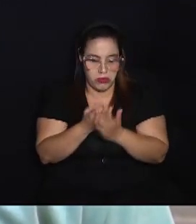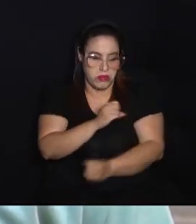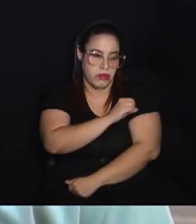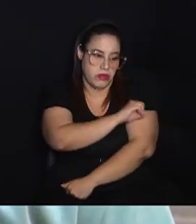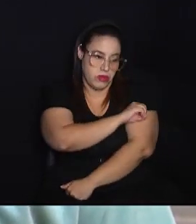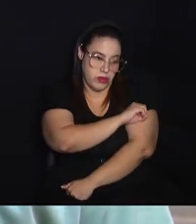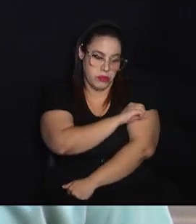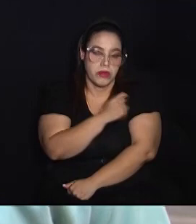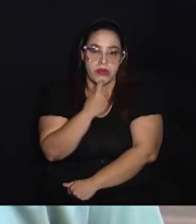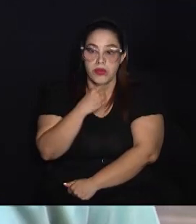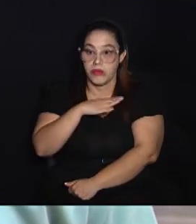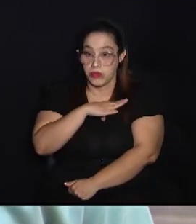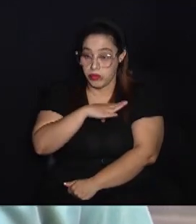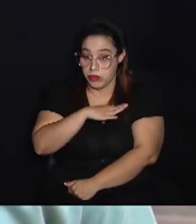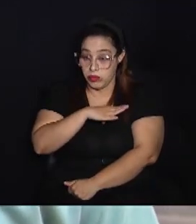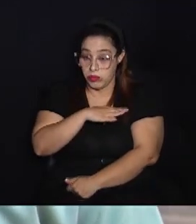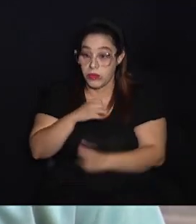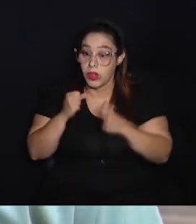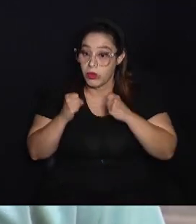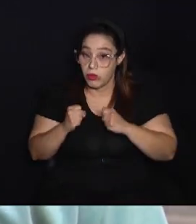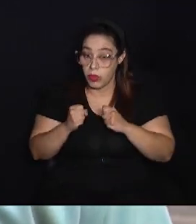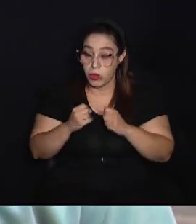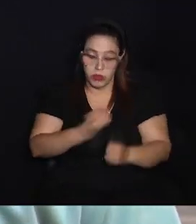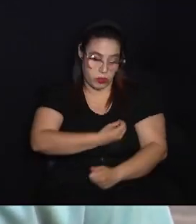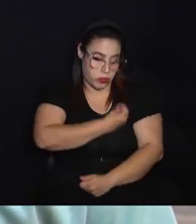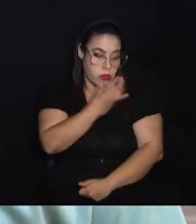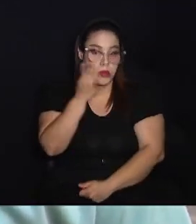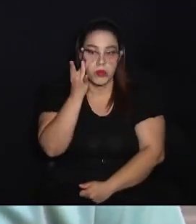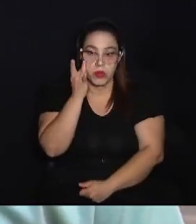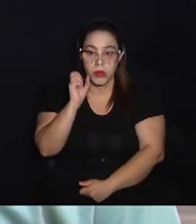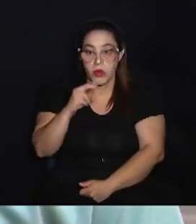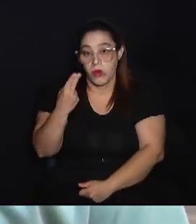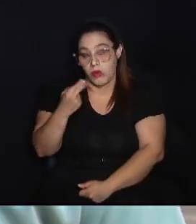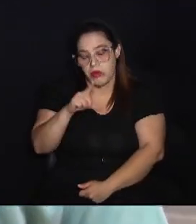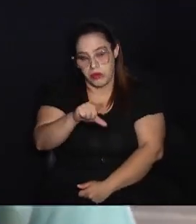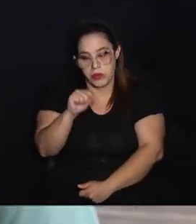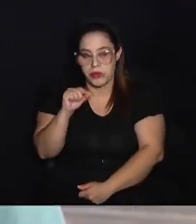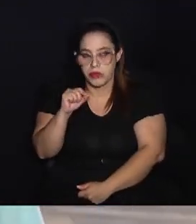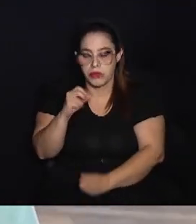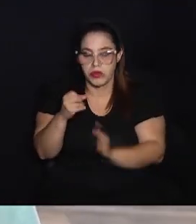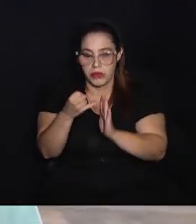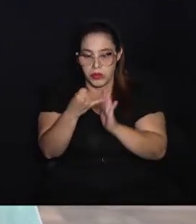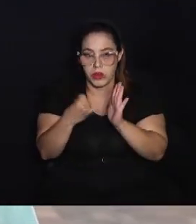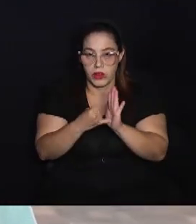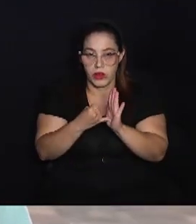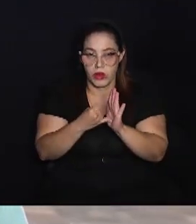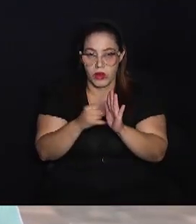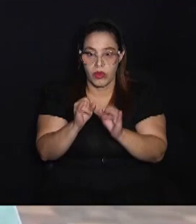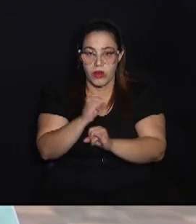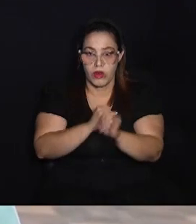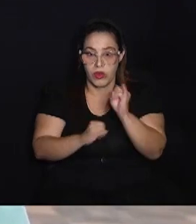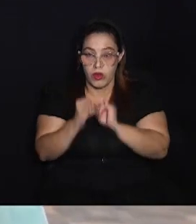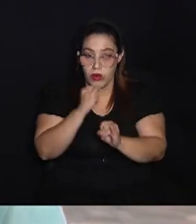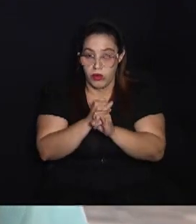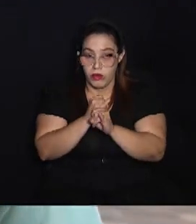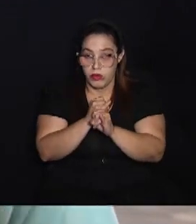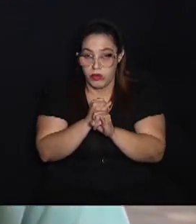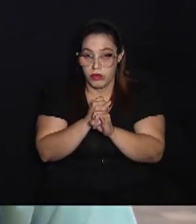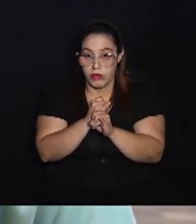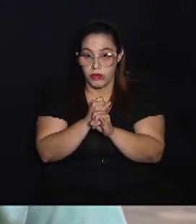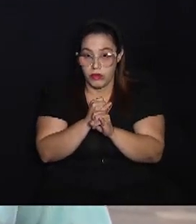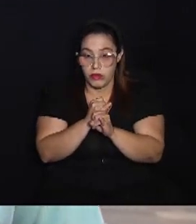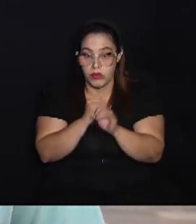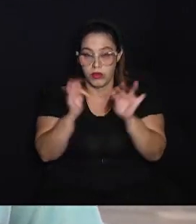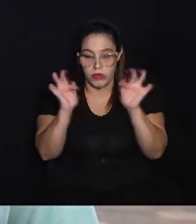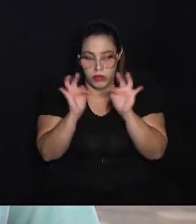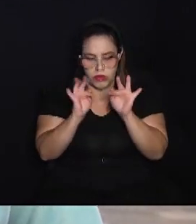do município, e aí ele pode ser feito lá presencialmente, ou tem essa possibilidade do pré-cadastro online. No pré-cadastro online, a família vai